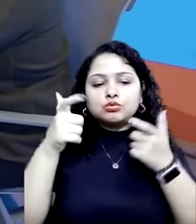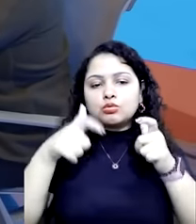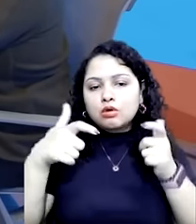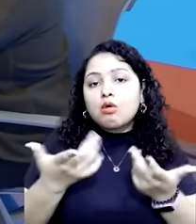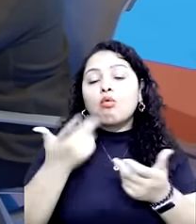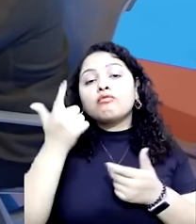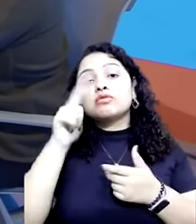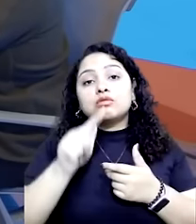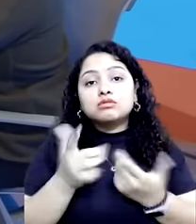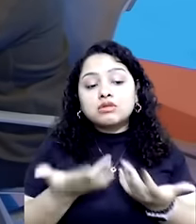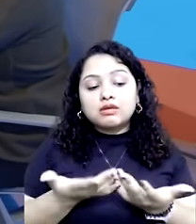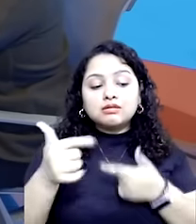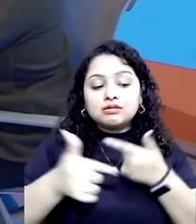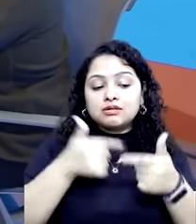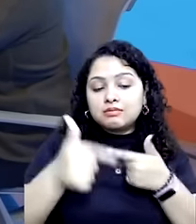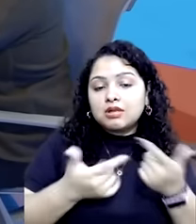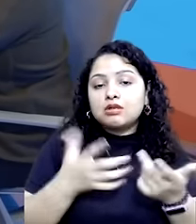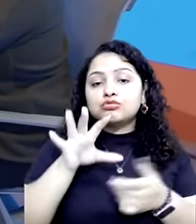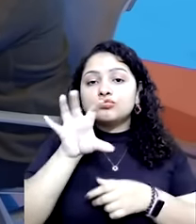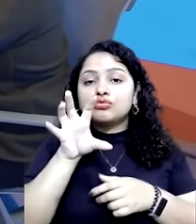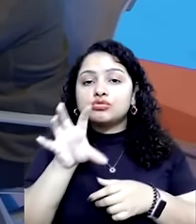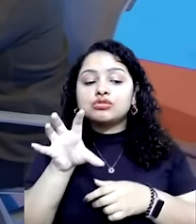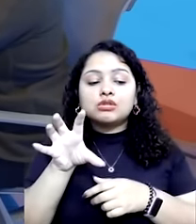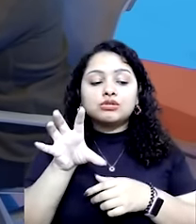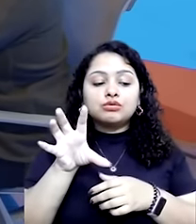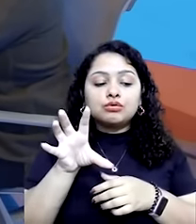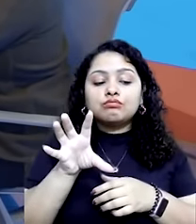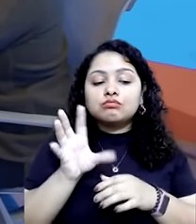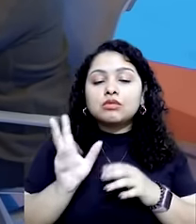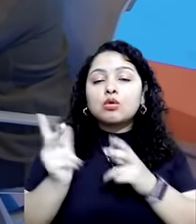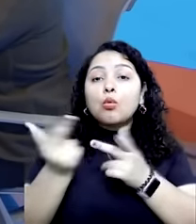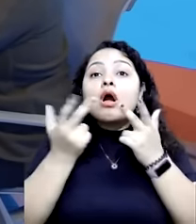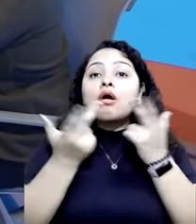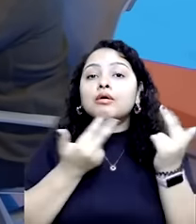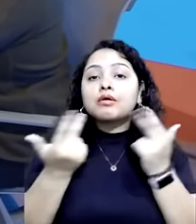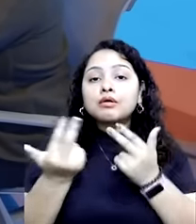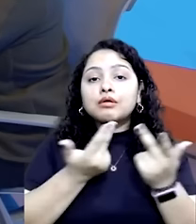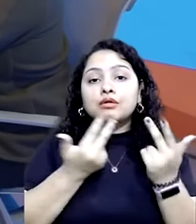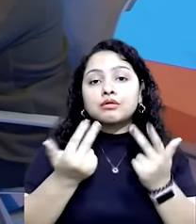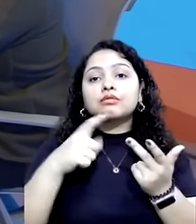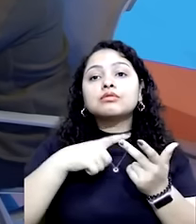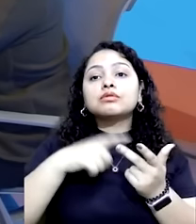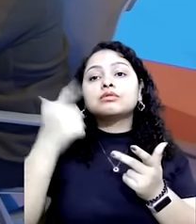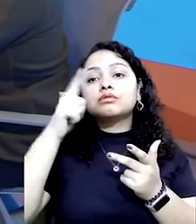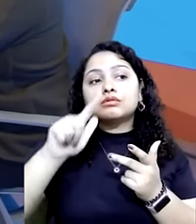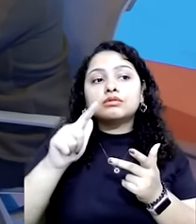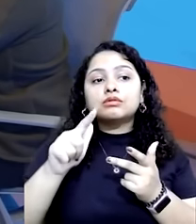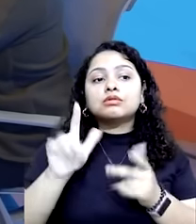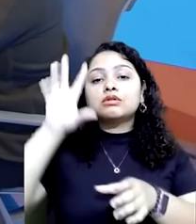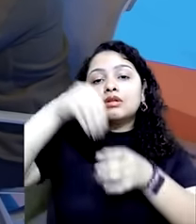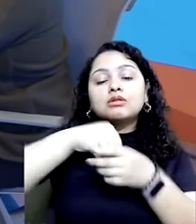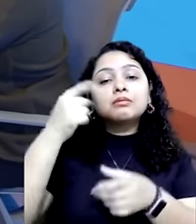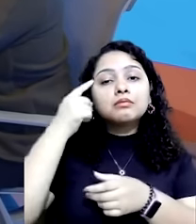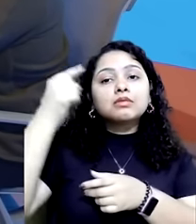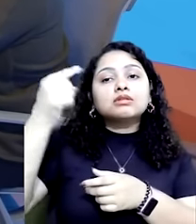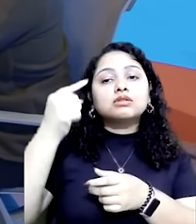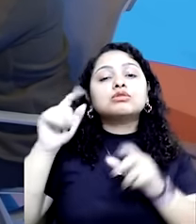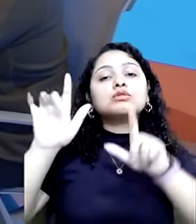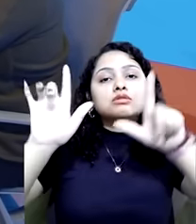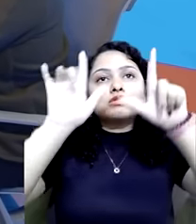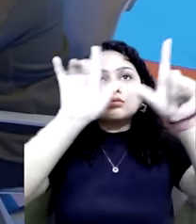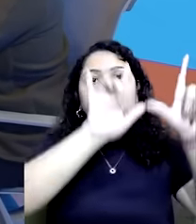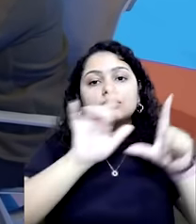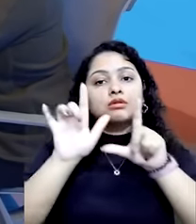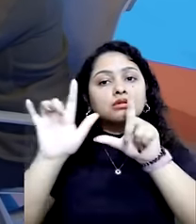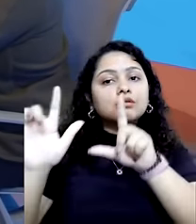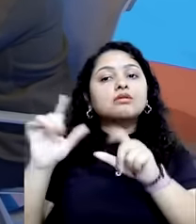ou você consegue é trabalhar de uma maneira harmônica né uma imagem você consegue enquadrar as coisas ali dentro pensando nesses quadradinhos e